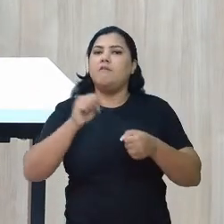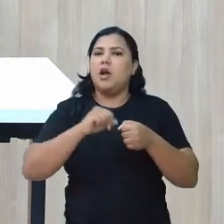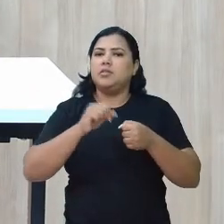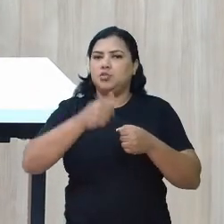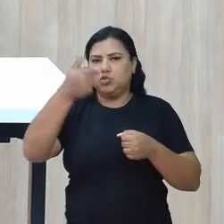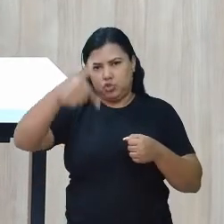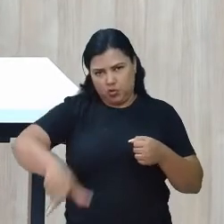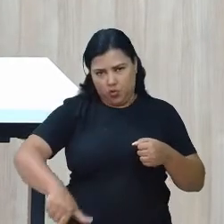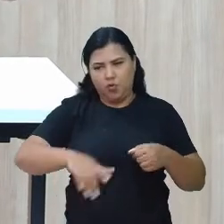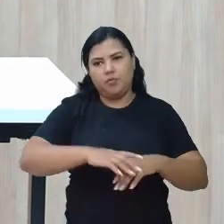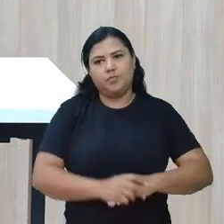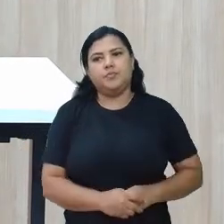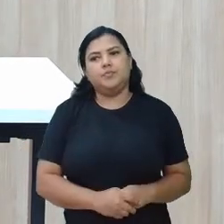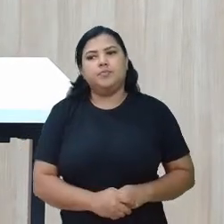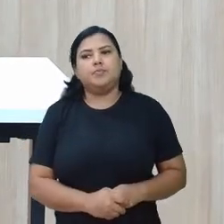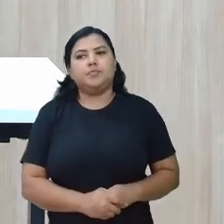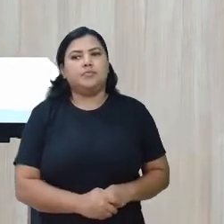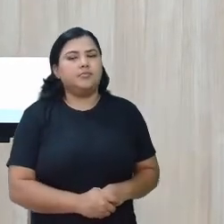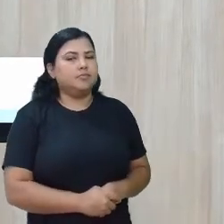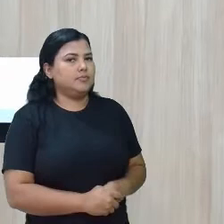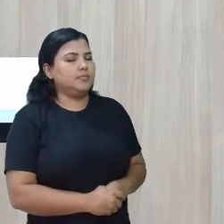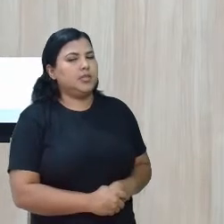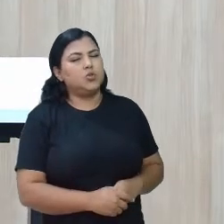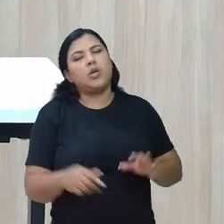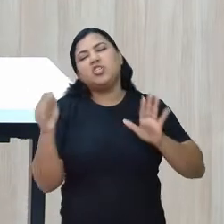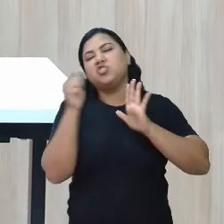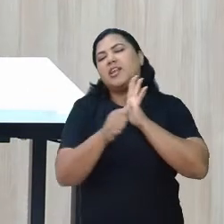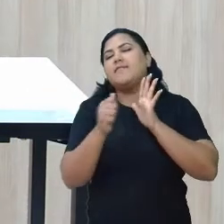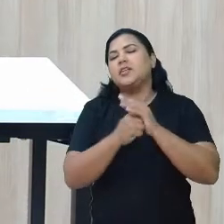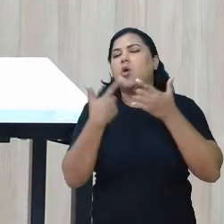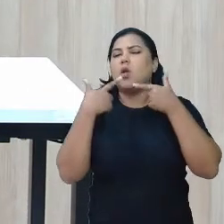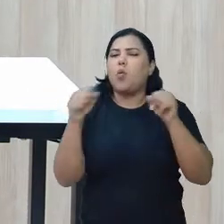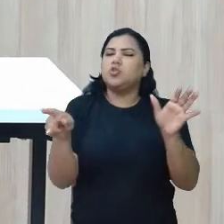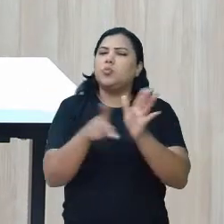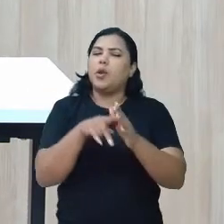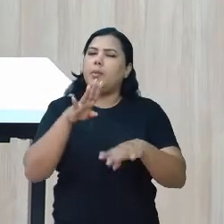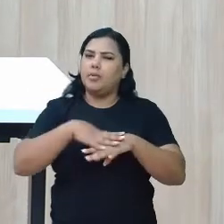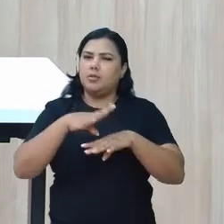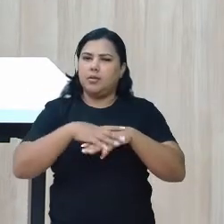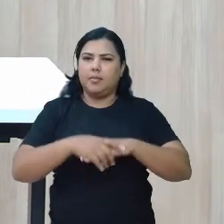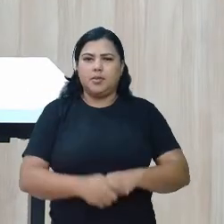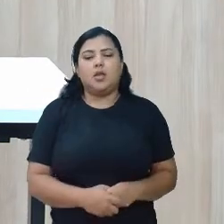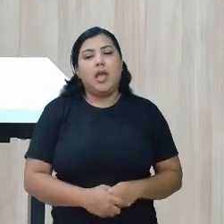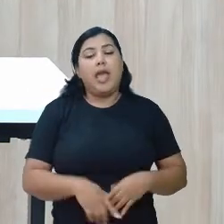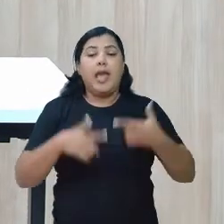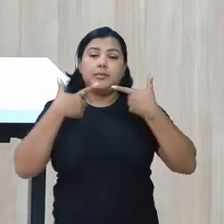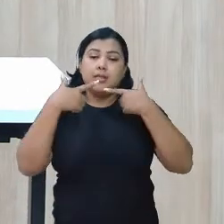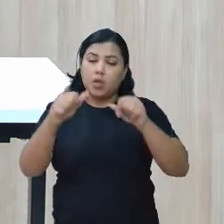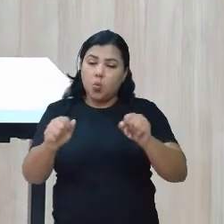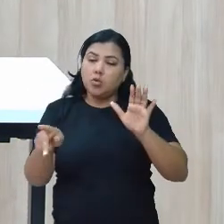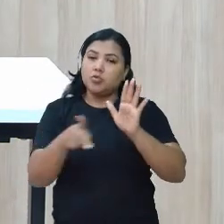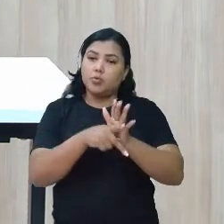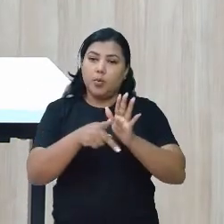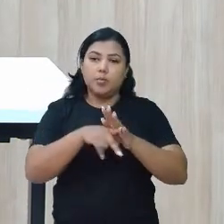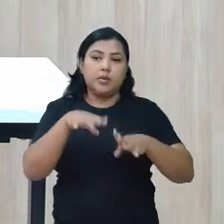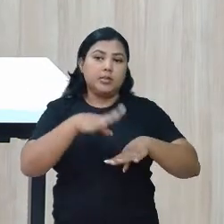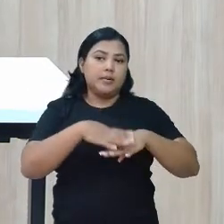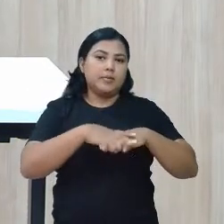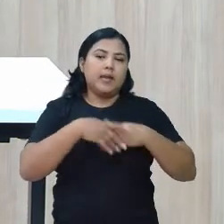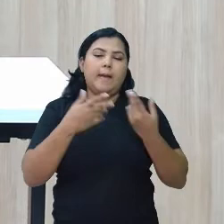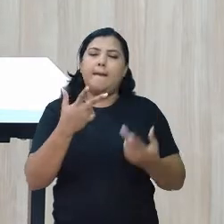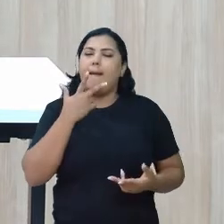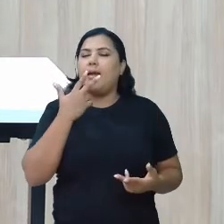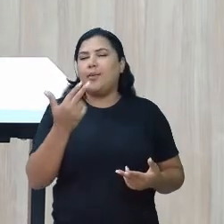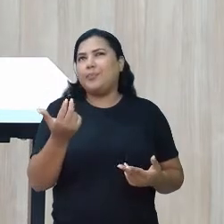aquilo que foi feito anteriormente, só que agora tentando escrever numa linguagem matemática. essa linguagem matemática, ou seja, como se fosse um